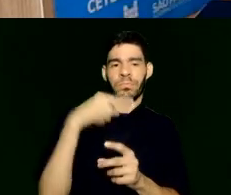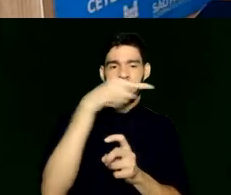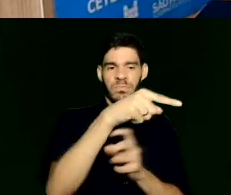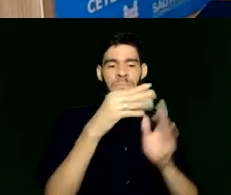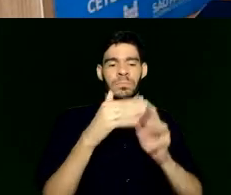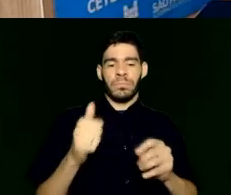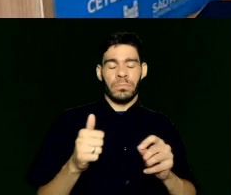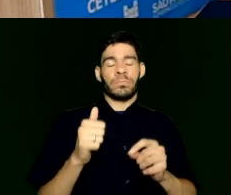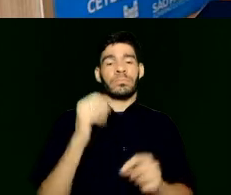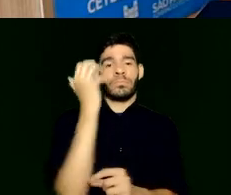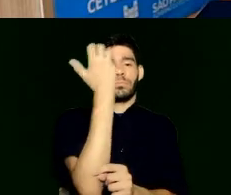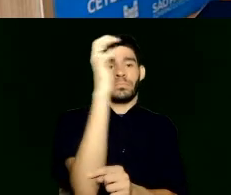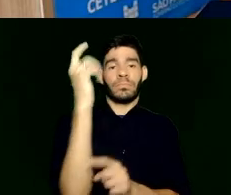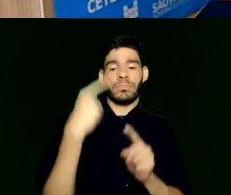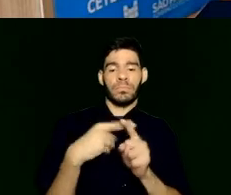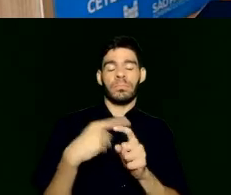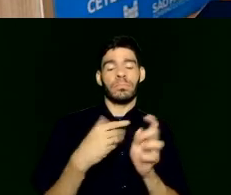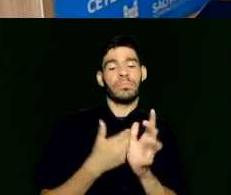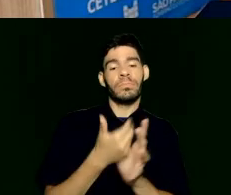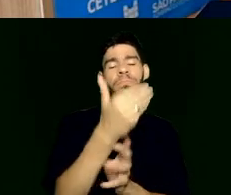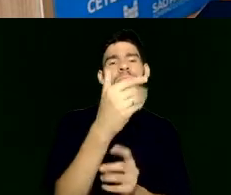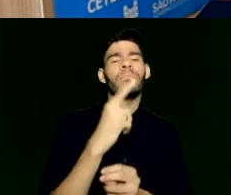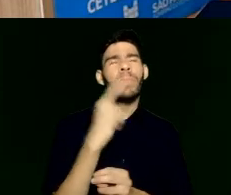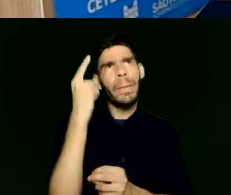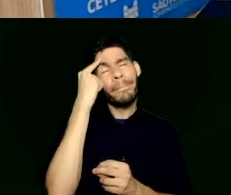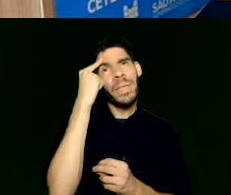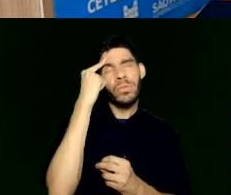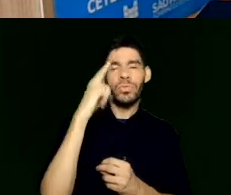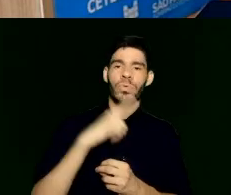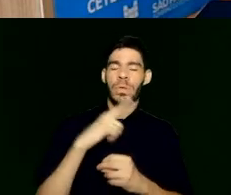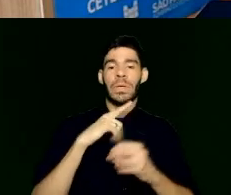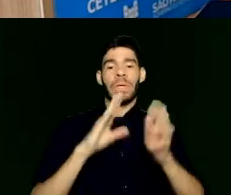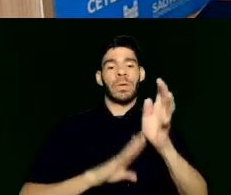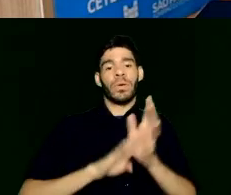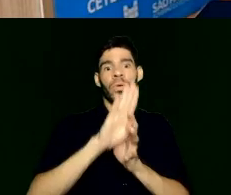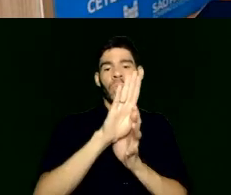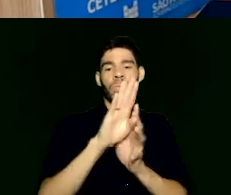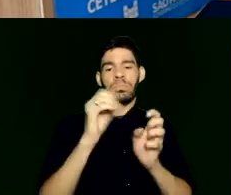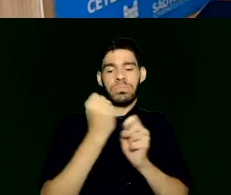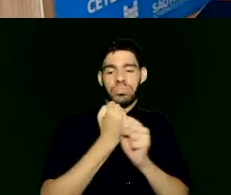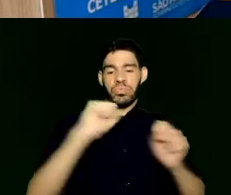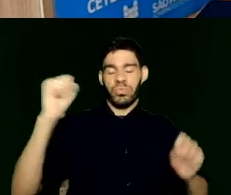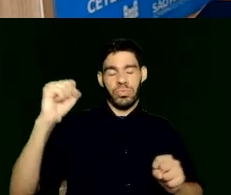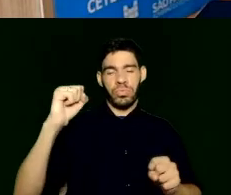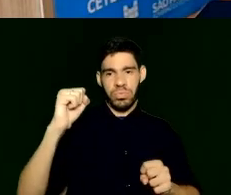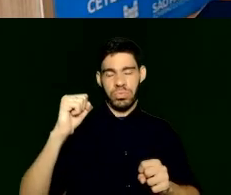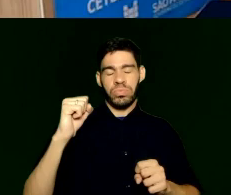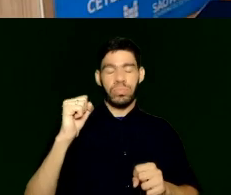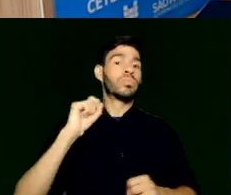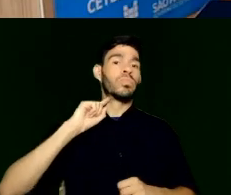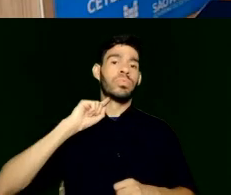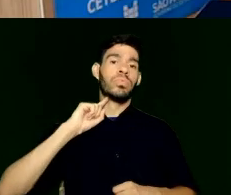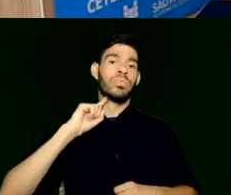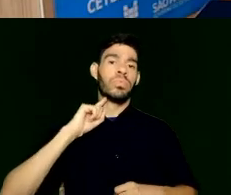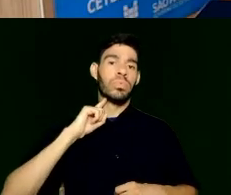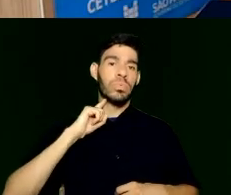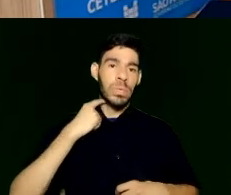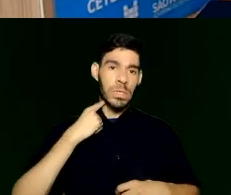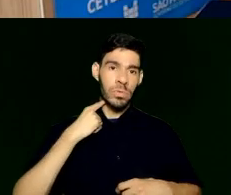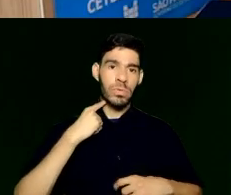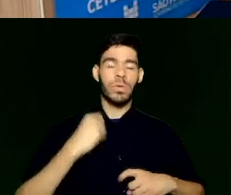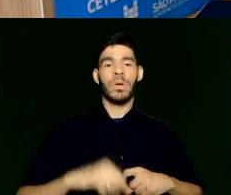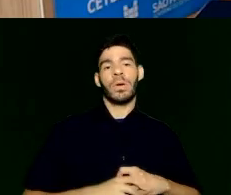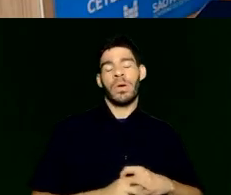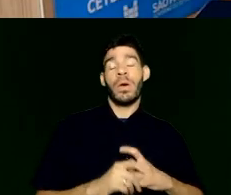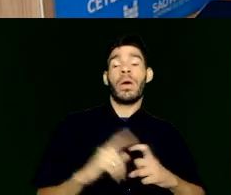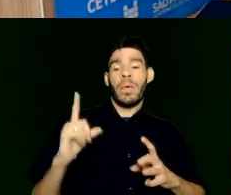estabelecido no licenciamento ambiental, porque inicialmente se pensou que haveria um acréscimo muito grande no volume de resíduos